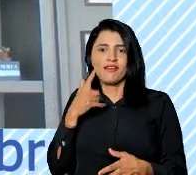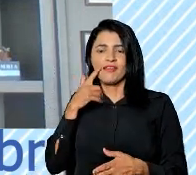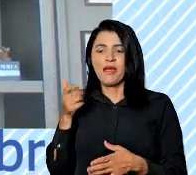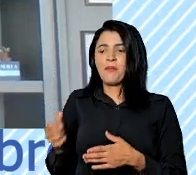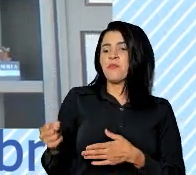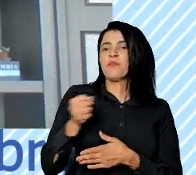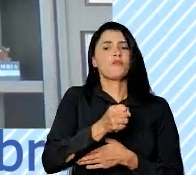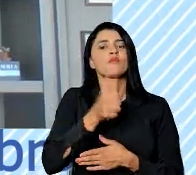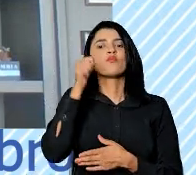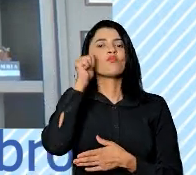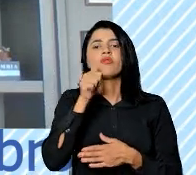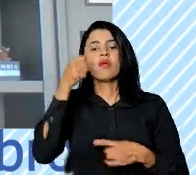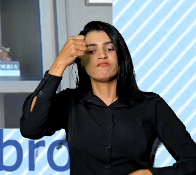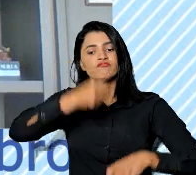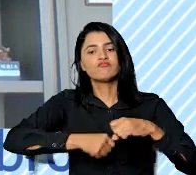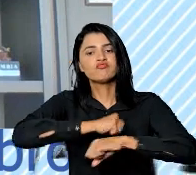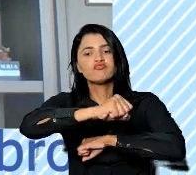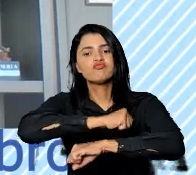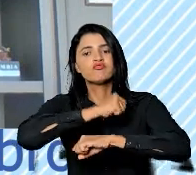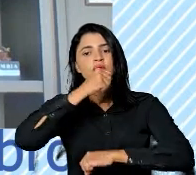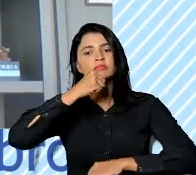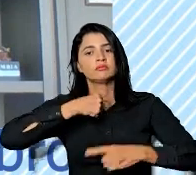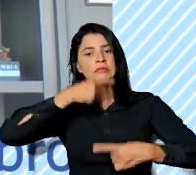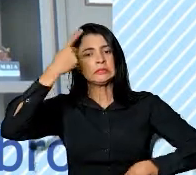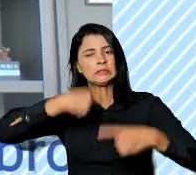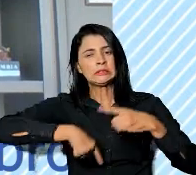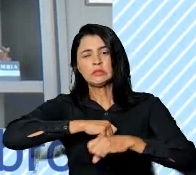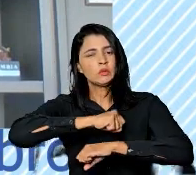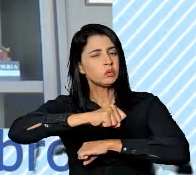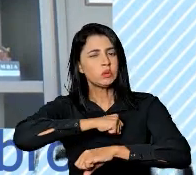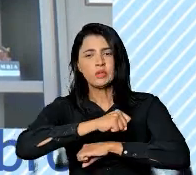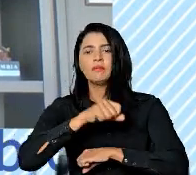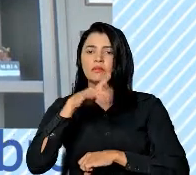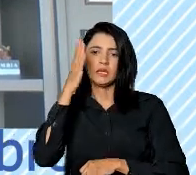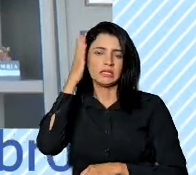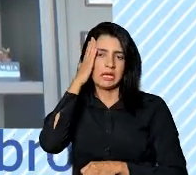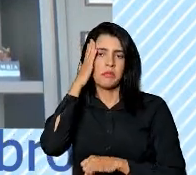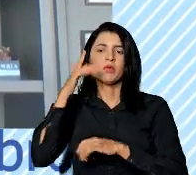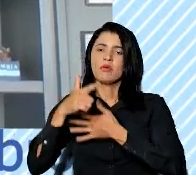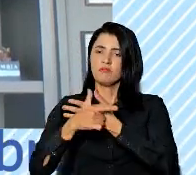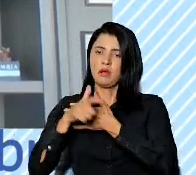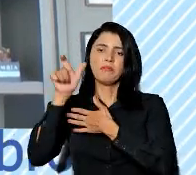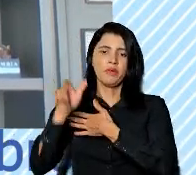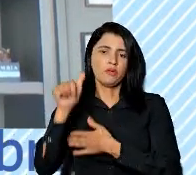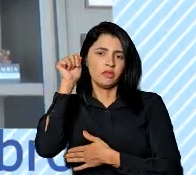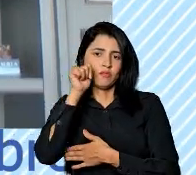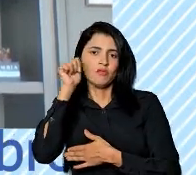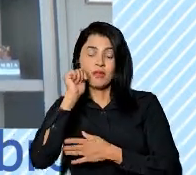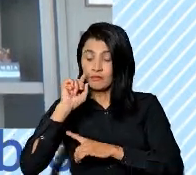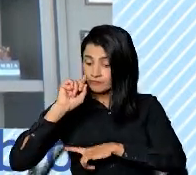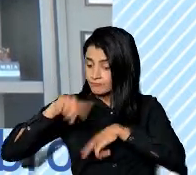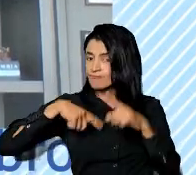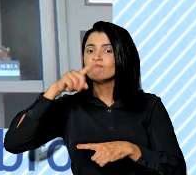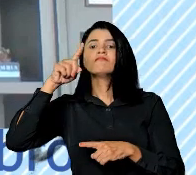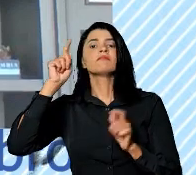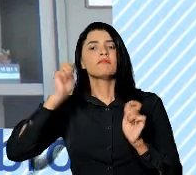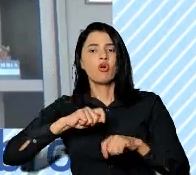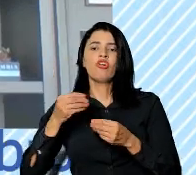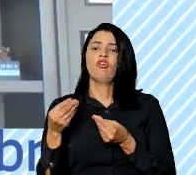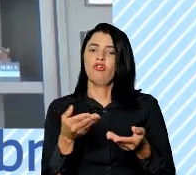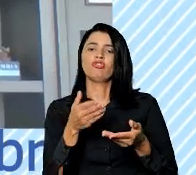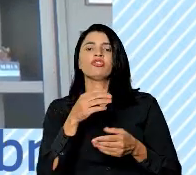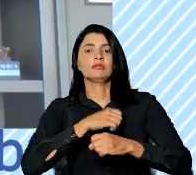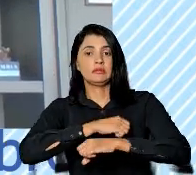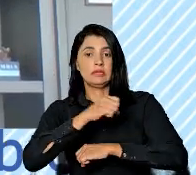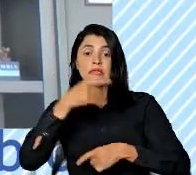debate público, porque sabem o papel revolucionário e transformador que as mulheres podem proporcionar a essa